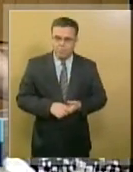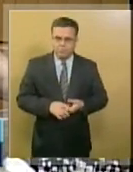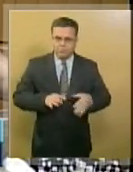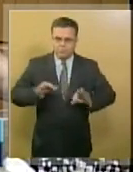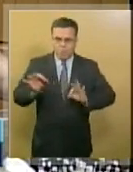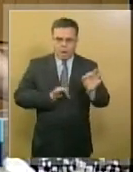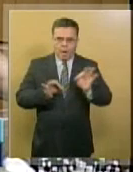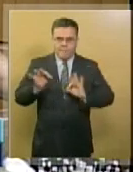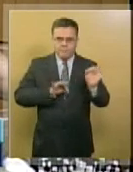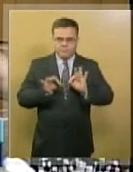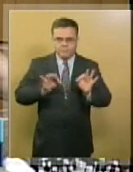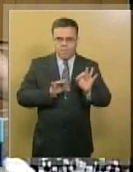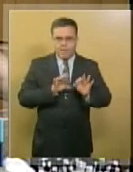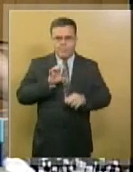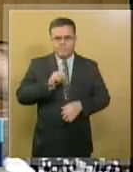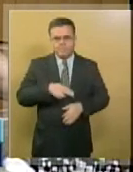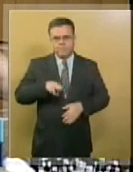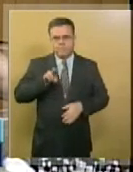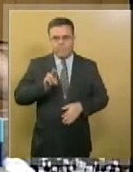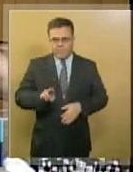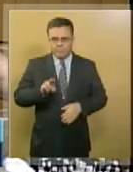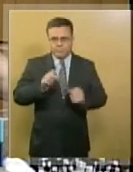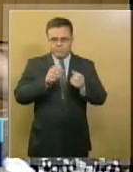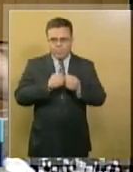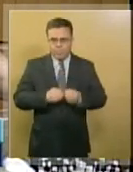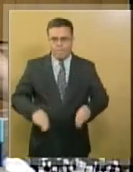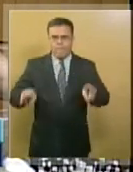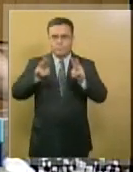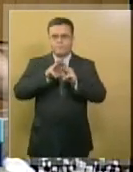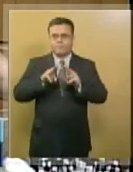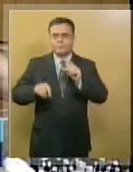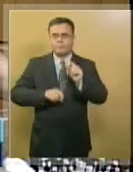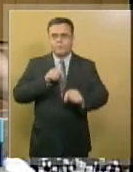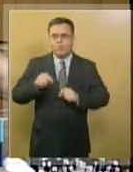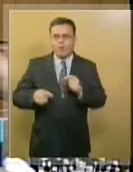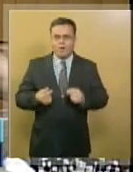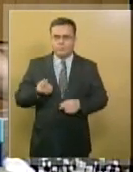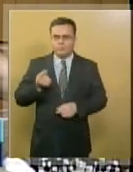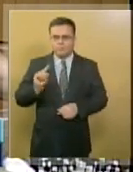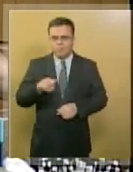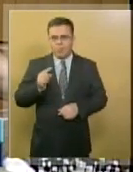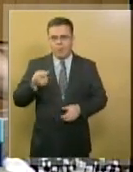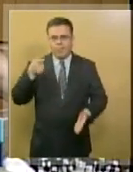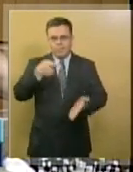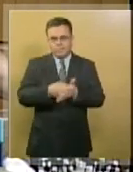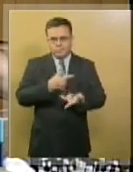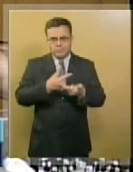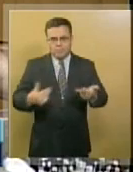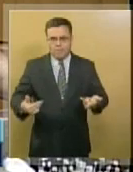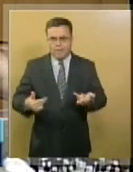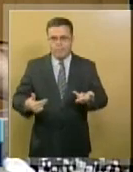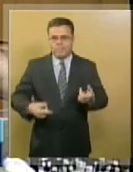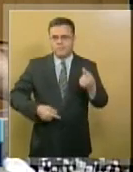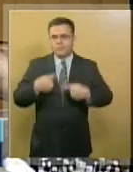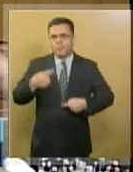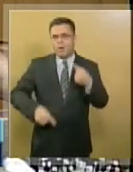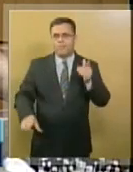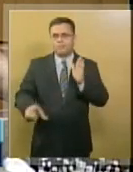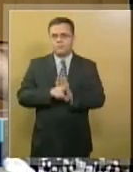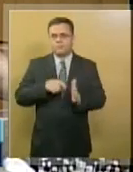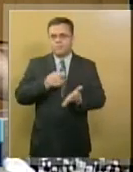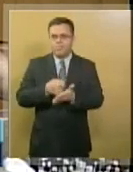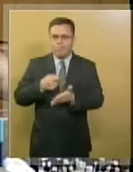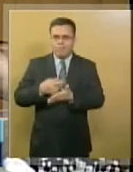Mundial de Saúde diz, senhores, que cada R$1 gasto em políticas públicas para animais são R$